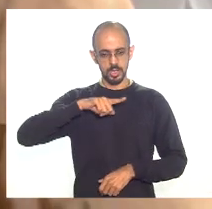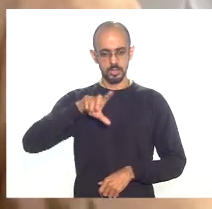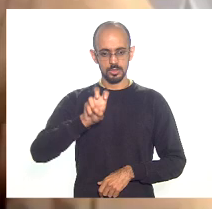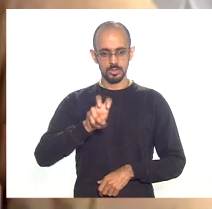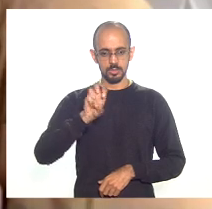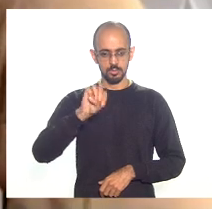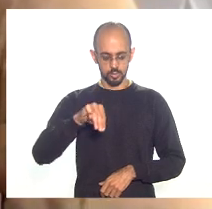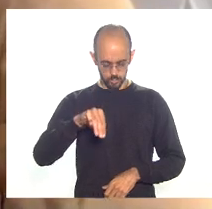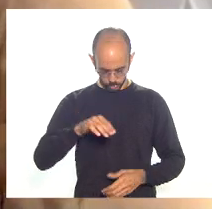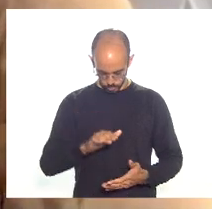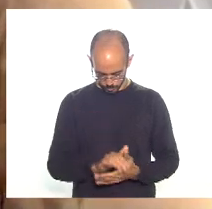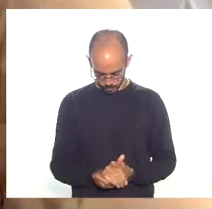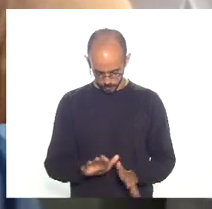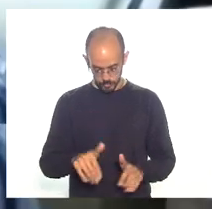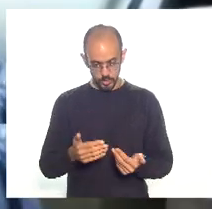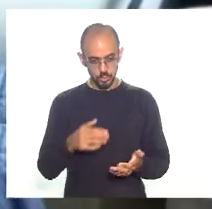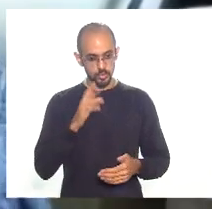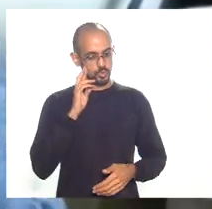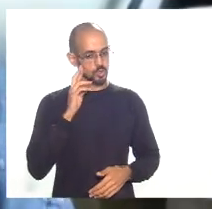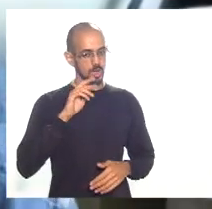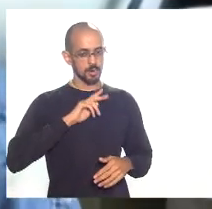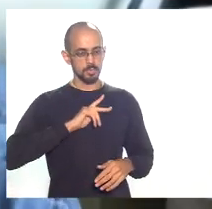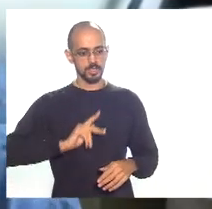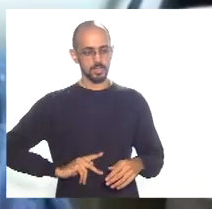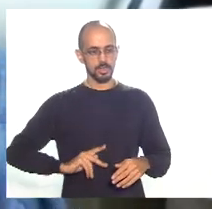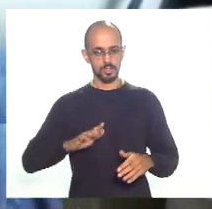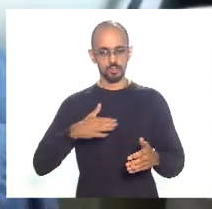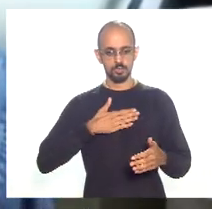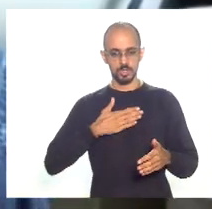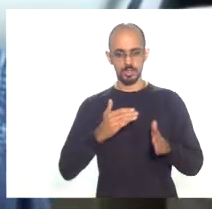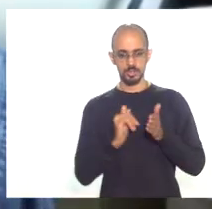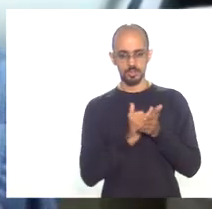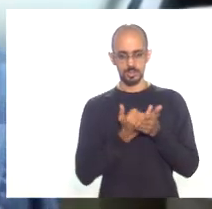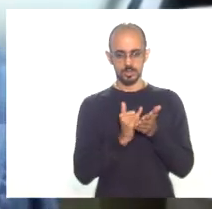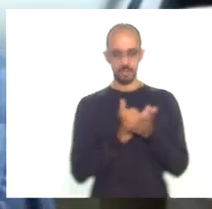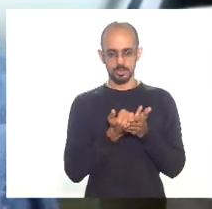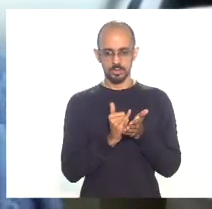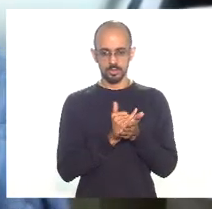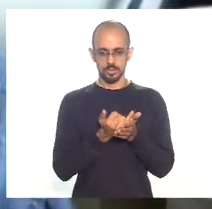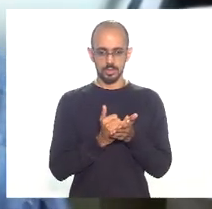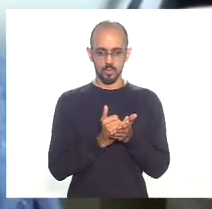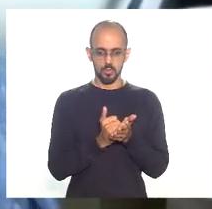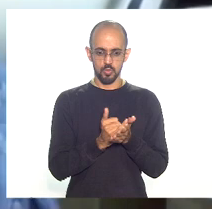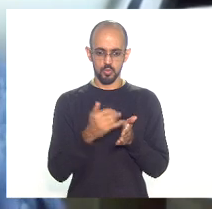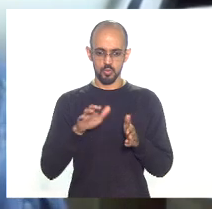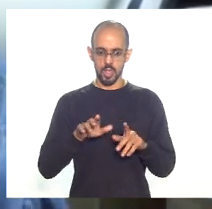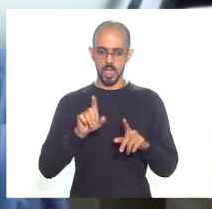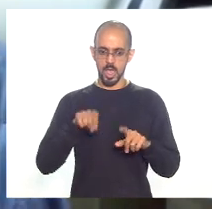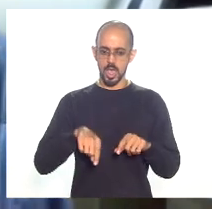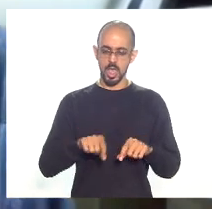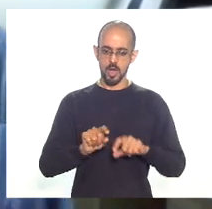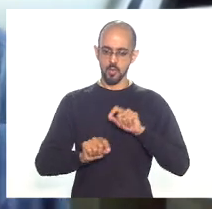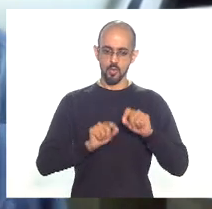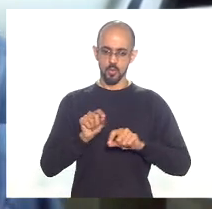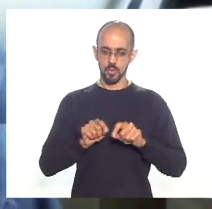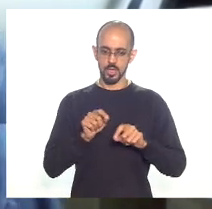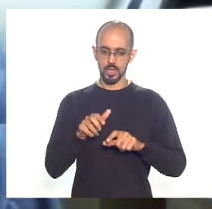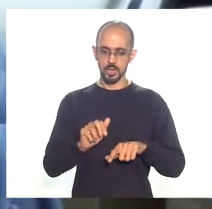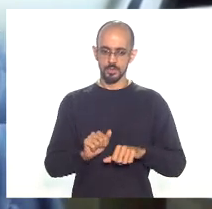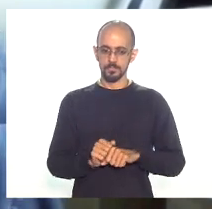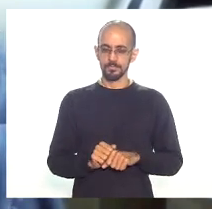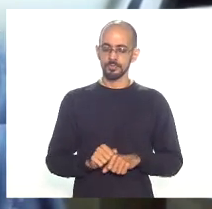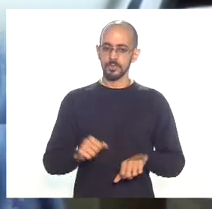senhora presidente minha inscrição deve se deve para